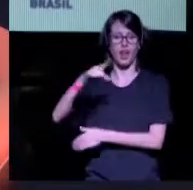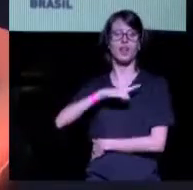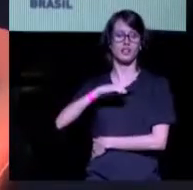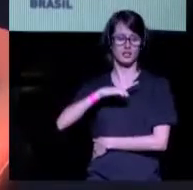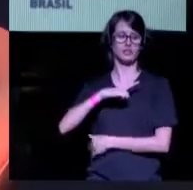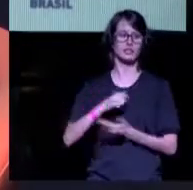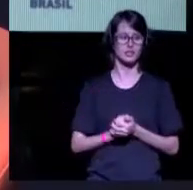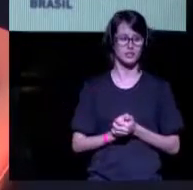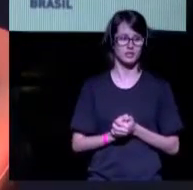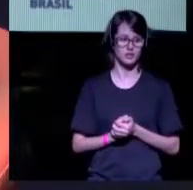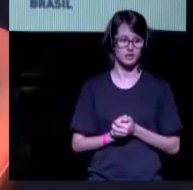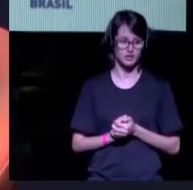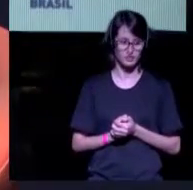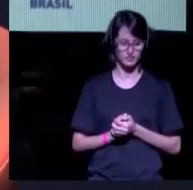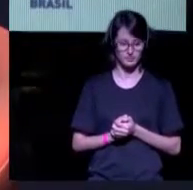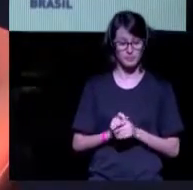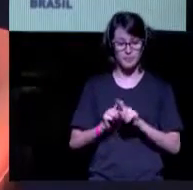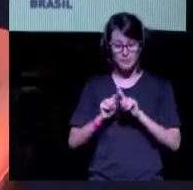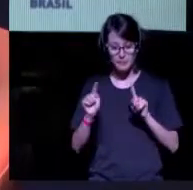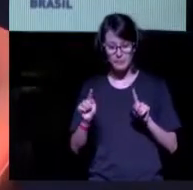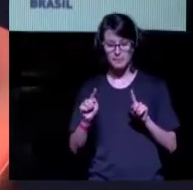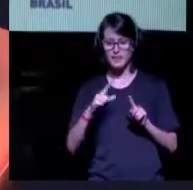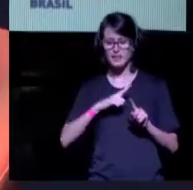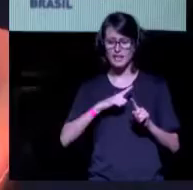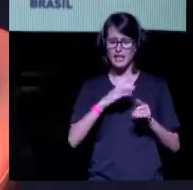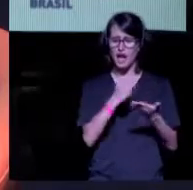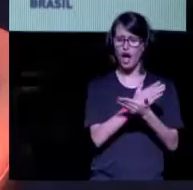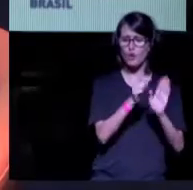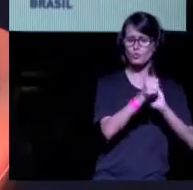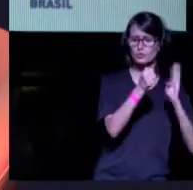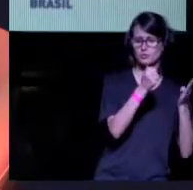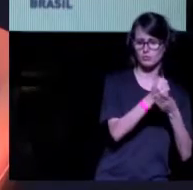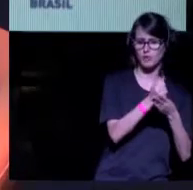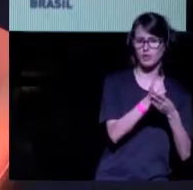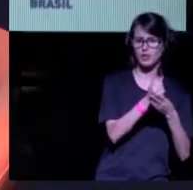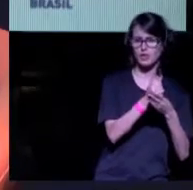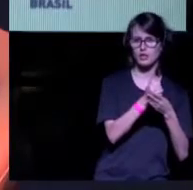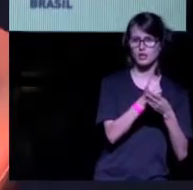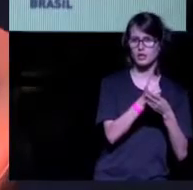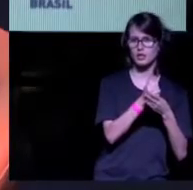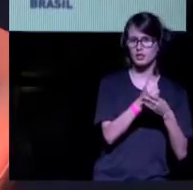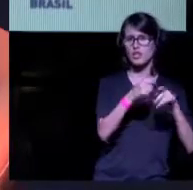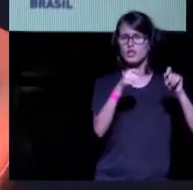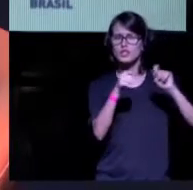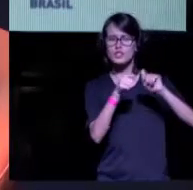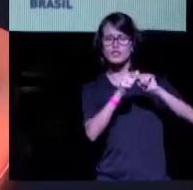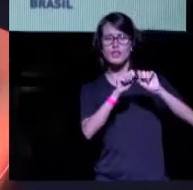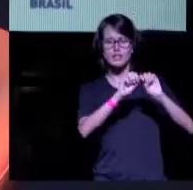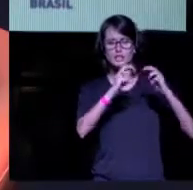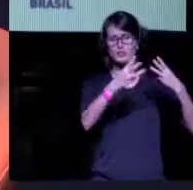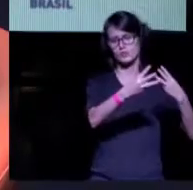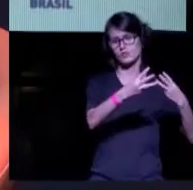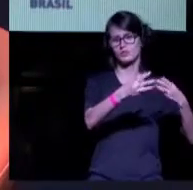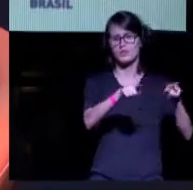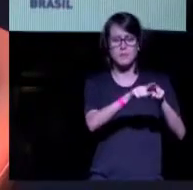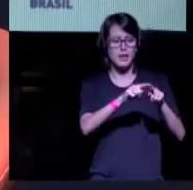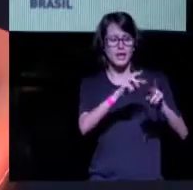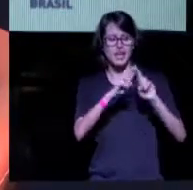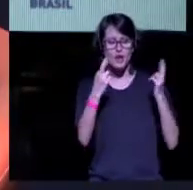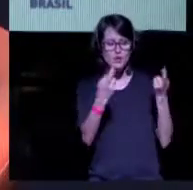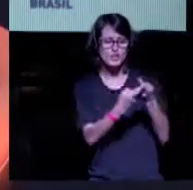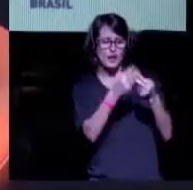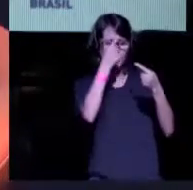alguns bairros estão é fazendo workshops e reuniões e criando novas ideias novos projetos para a cidade e